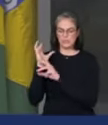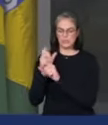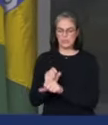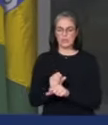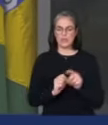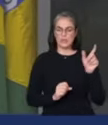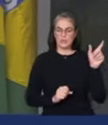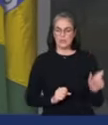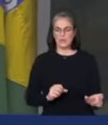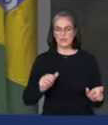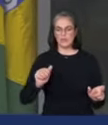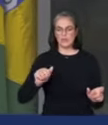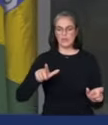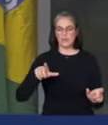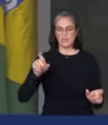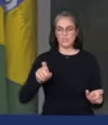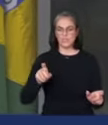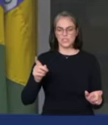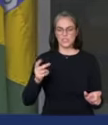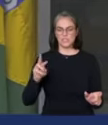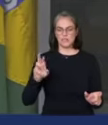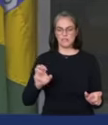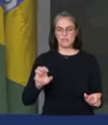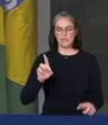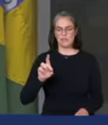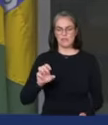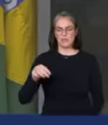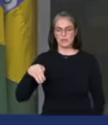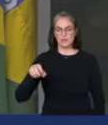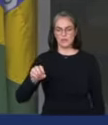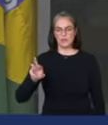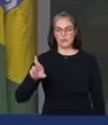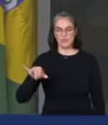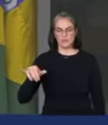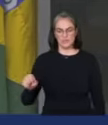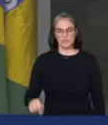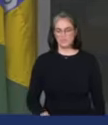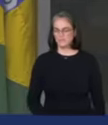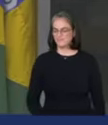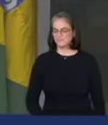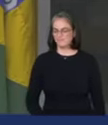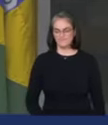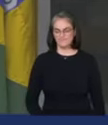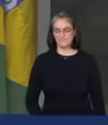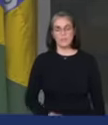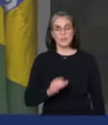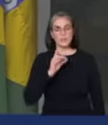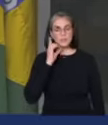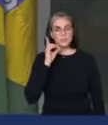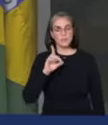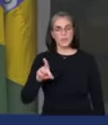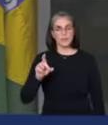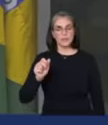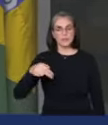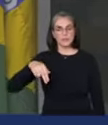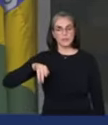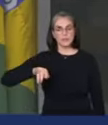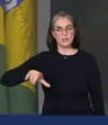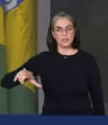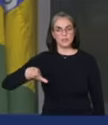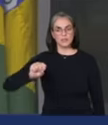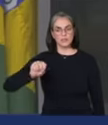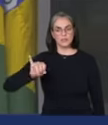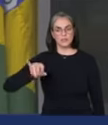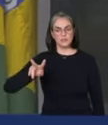Moraes, a partir do momento em que o deputado Daniel Silveira afirma que não aceitará a